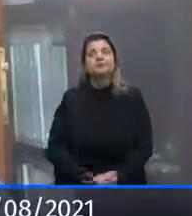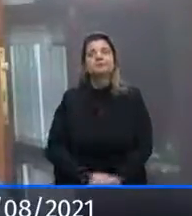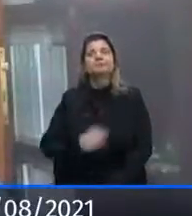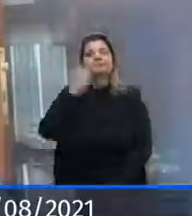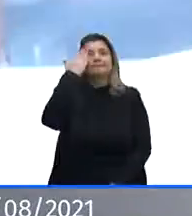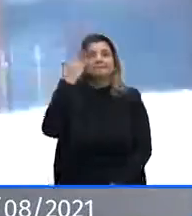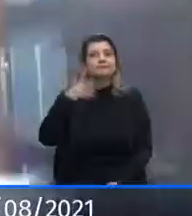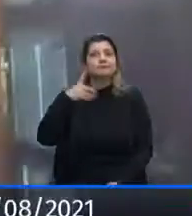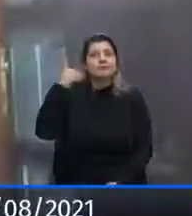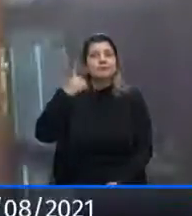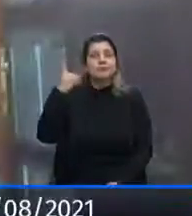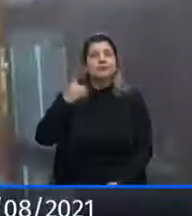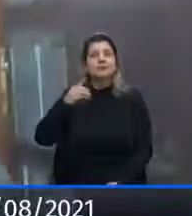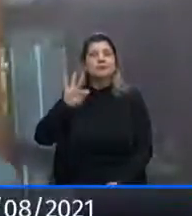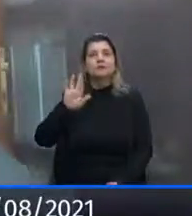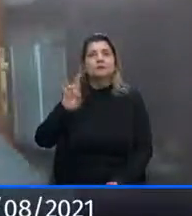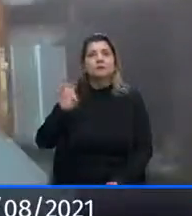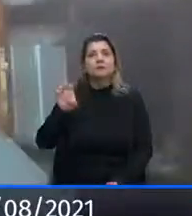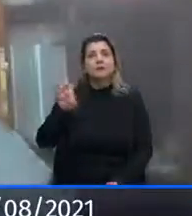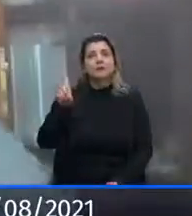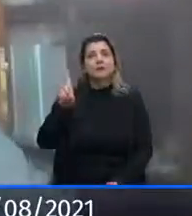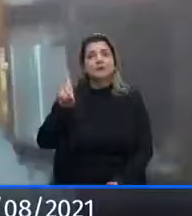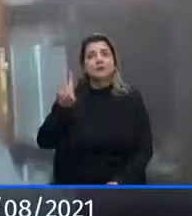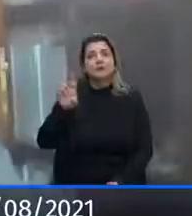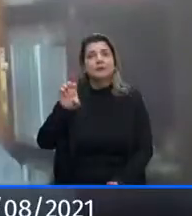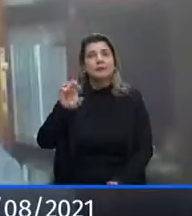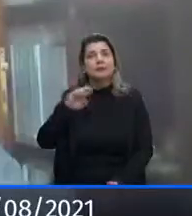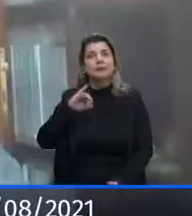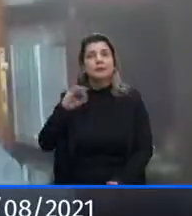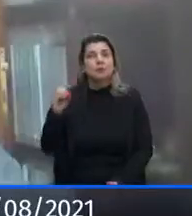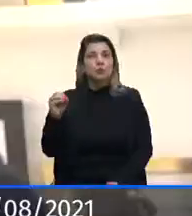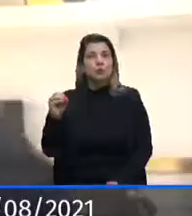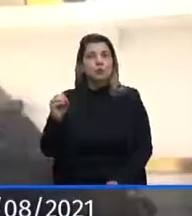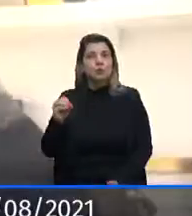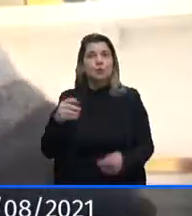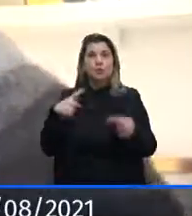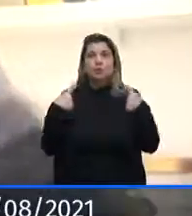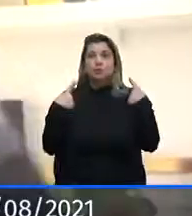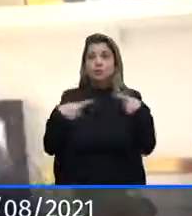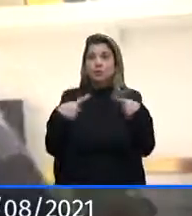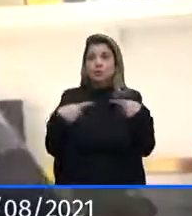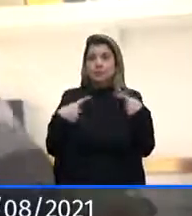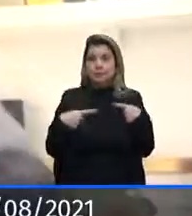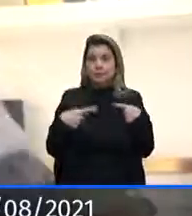Frederico. Em discussão, o parecer, deputado Frederico Antunes.